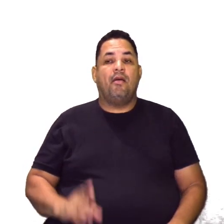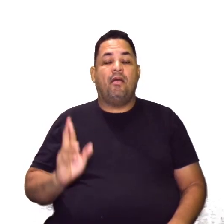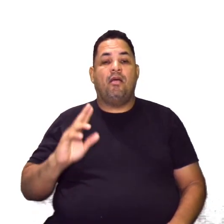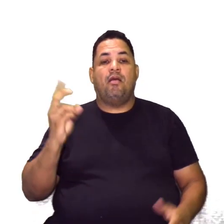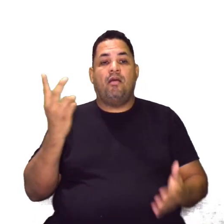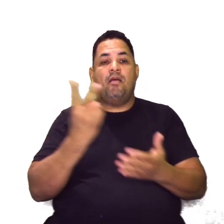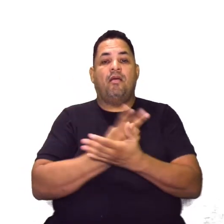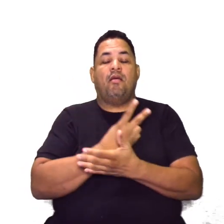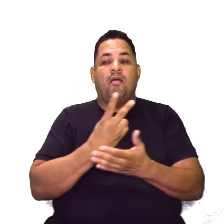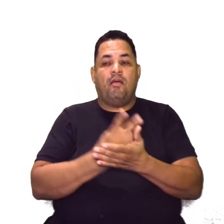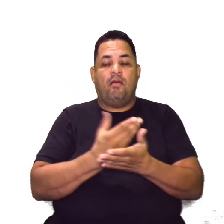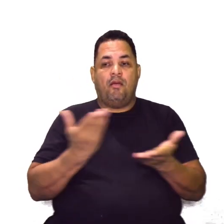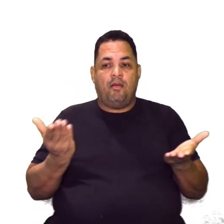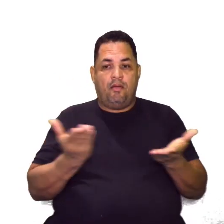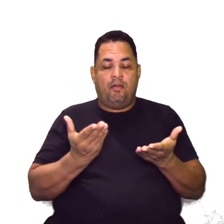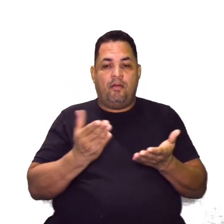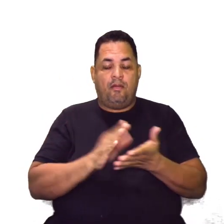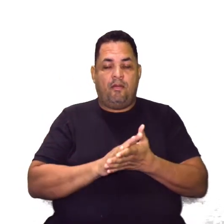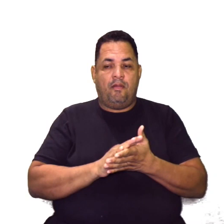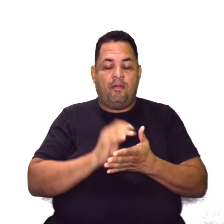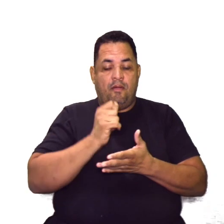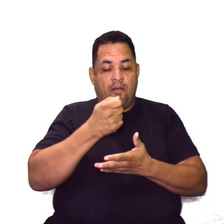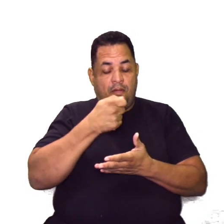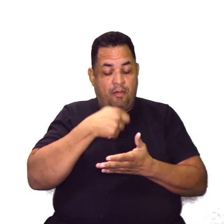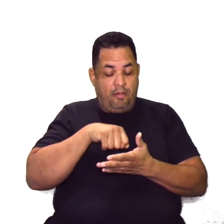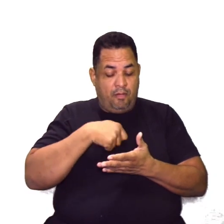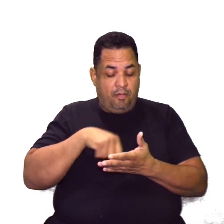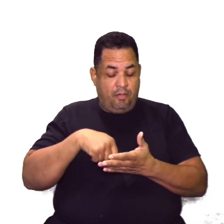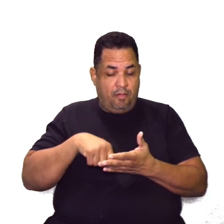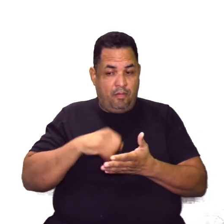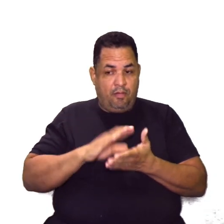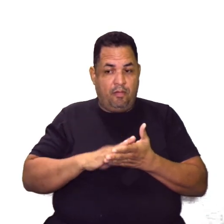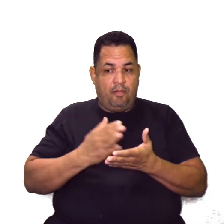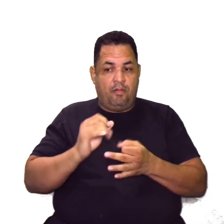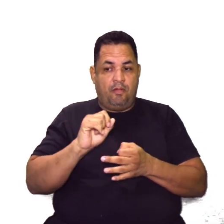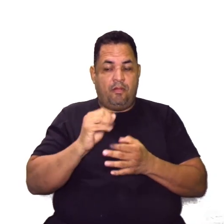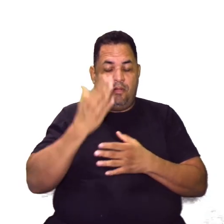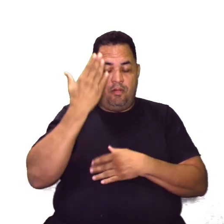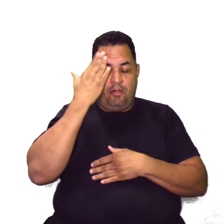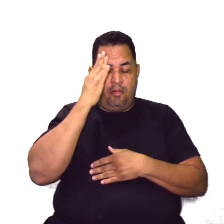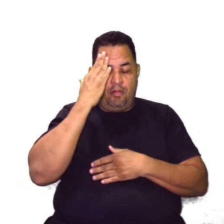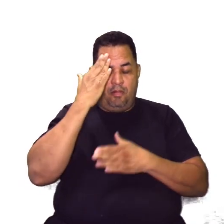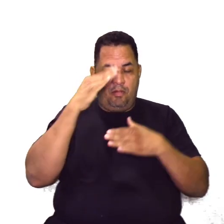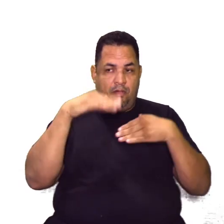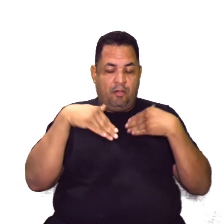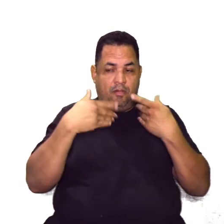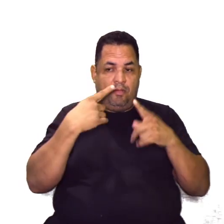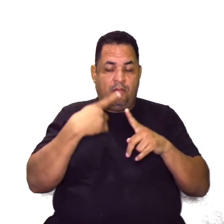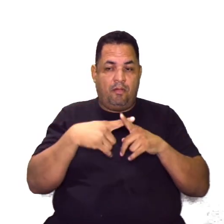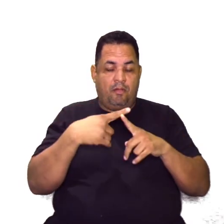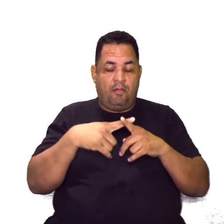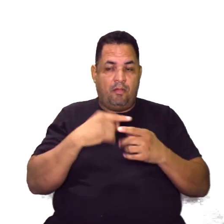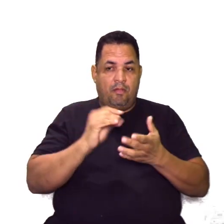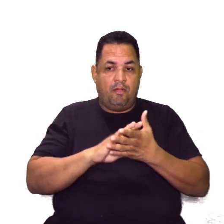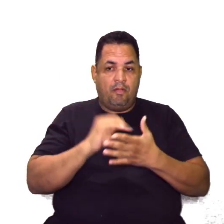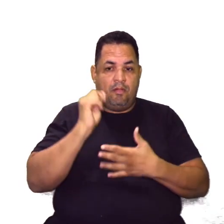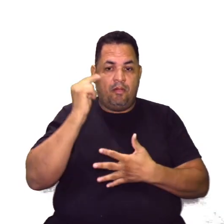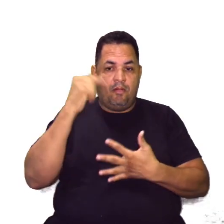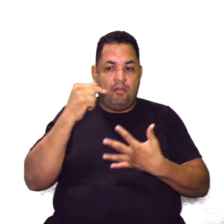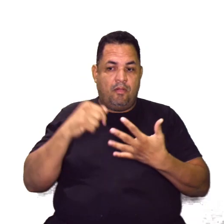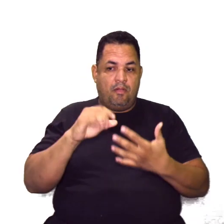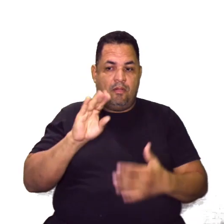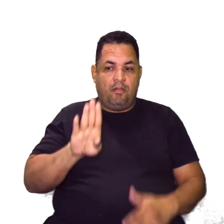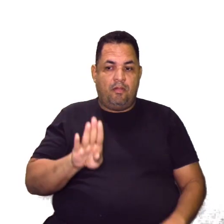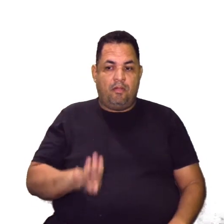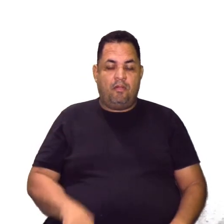erraram, então agora foi o momento de você entender qual realmente, por que seria a alternativa B.